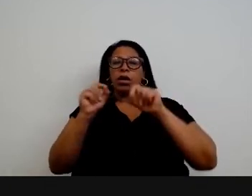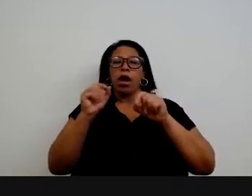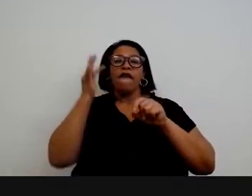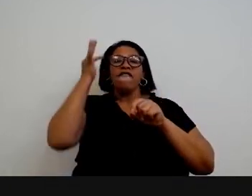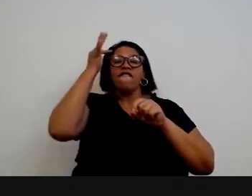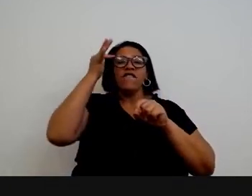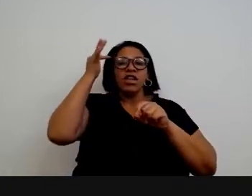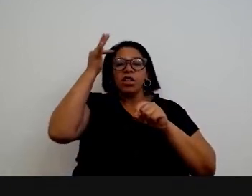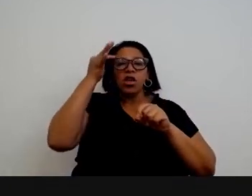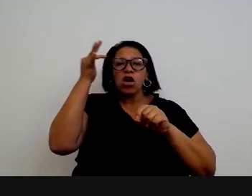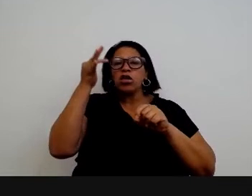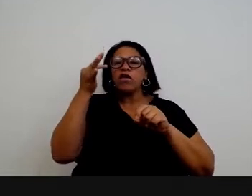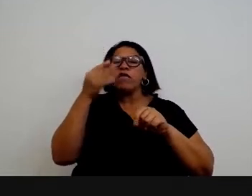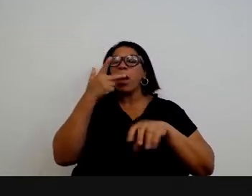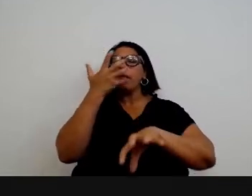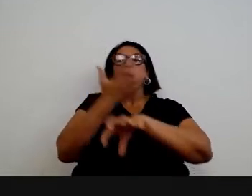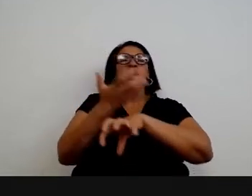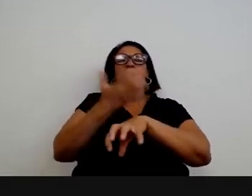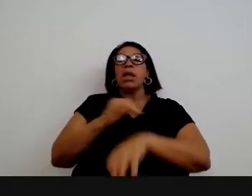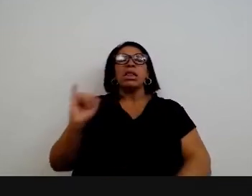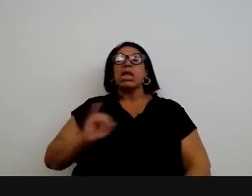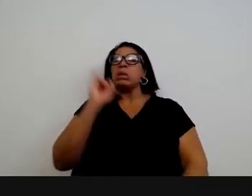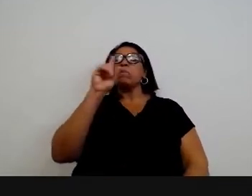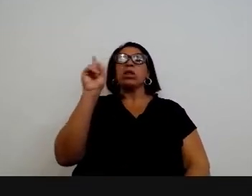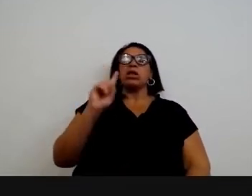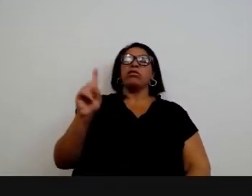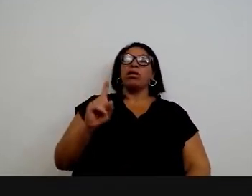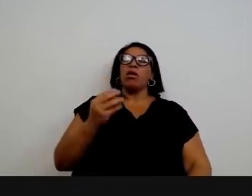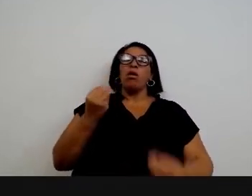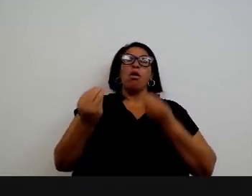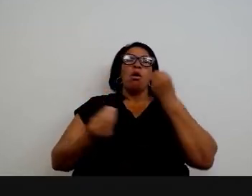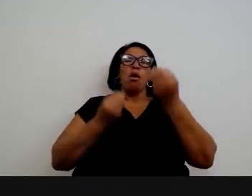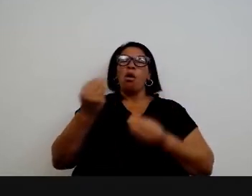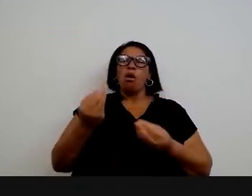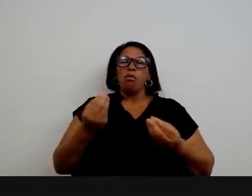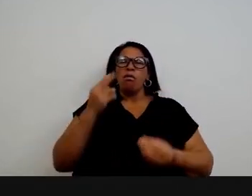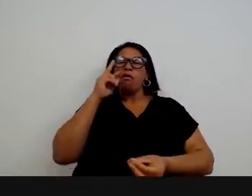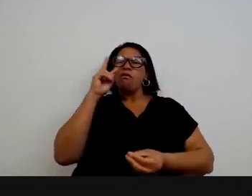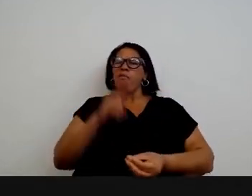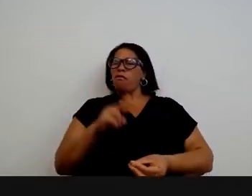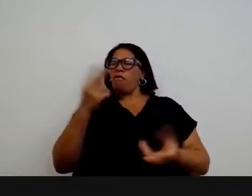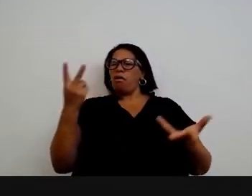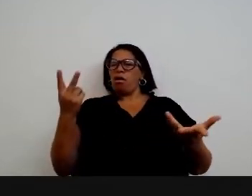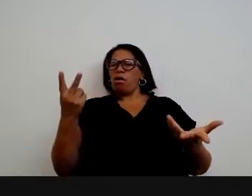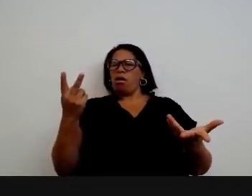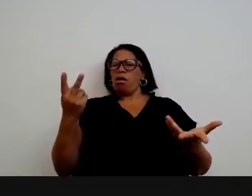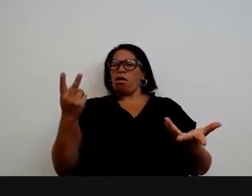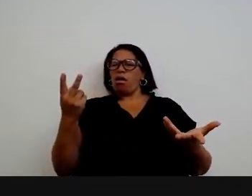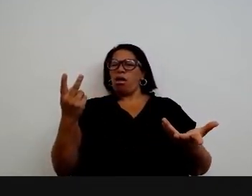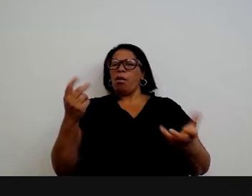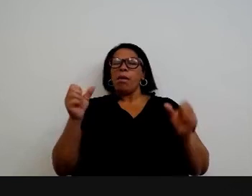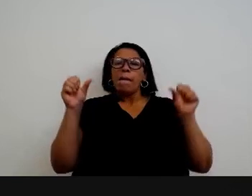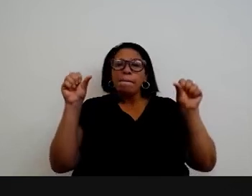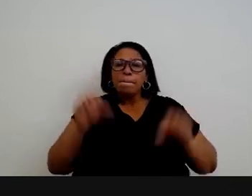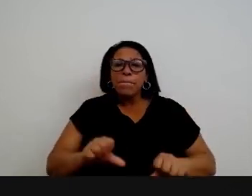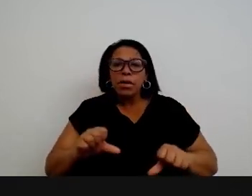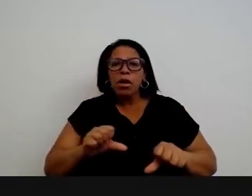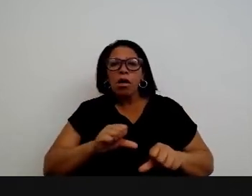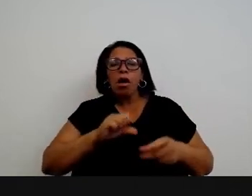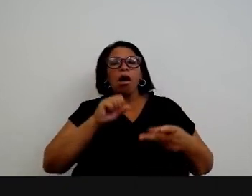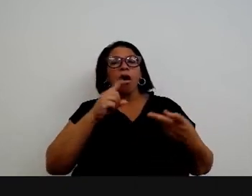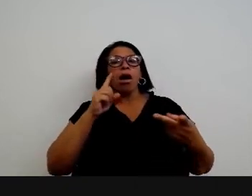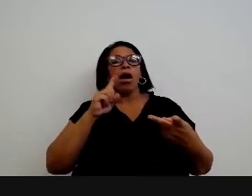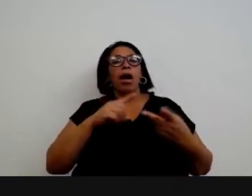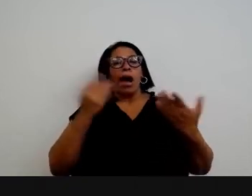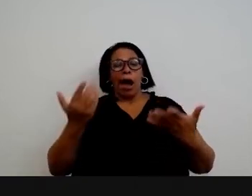chamou filosofia de penduricalho. Assim, a gente vive nisso. Para piorar,